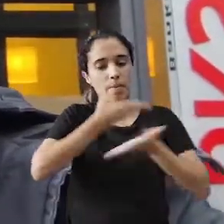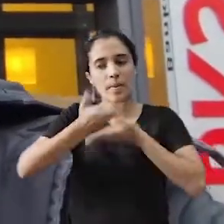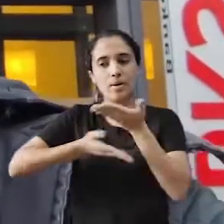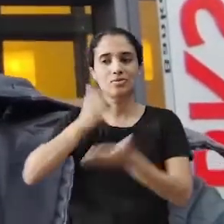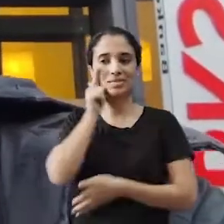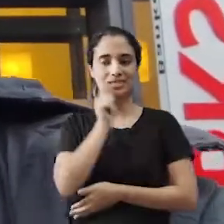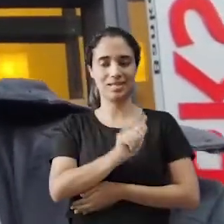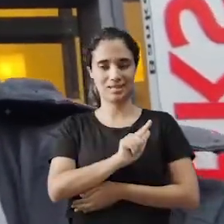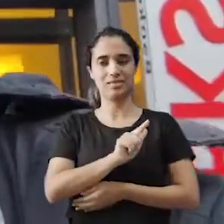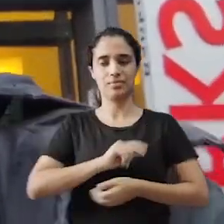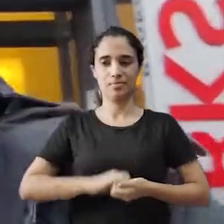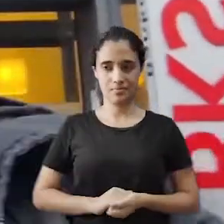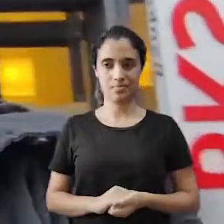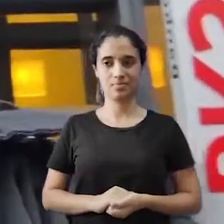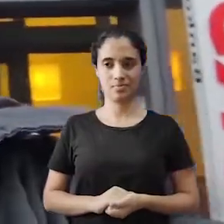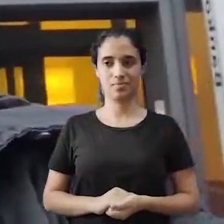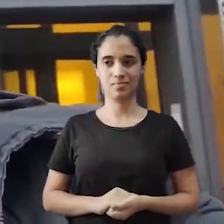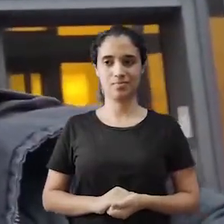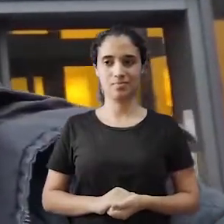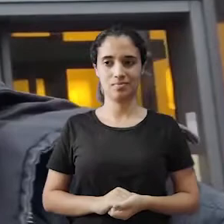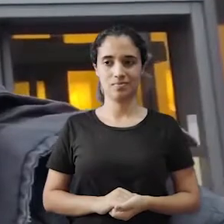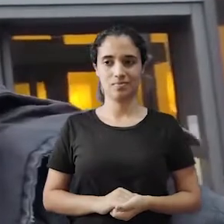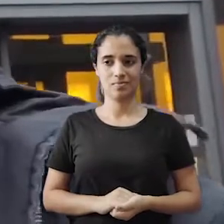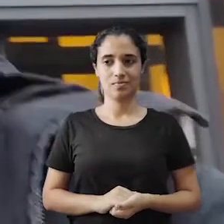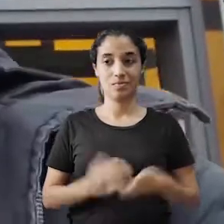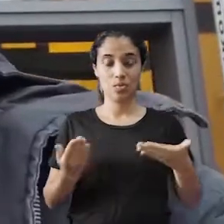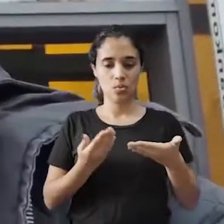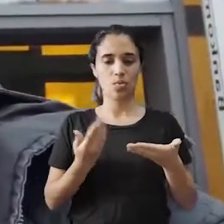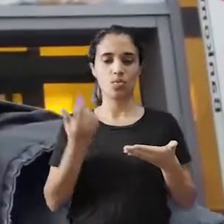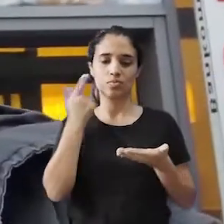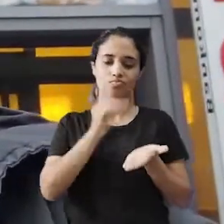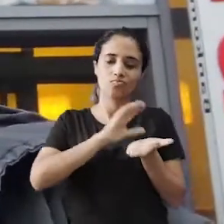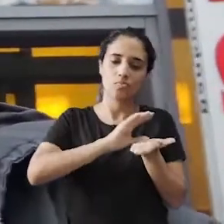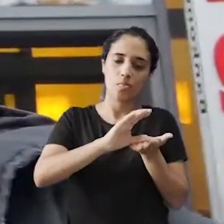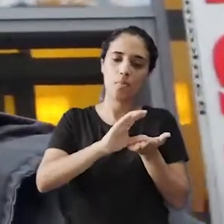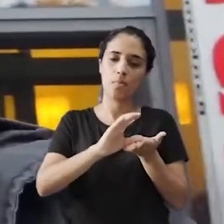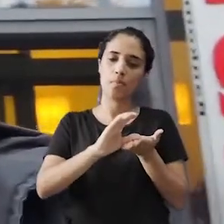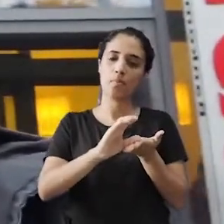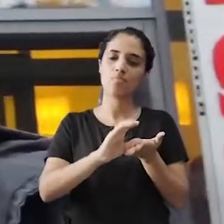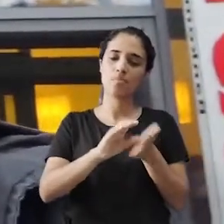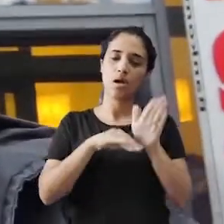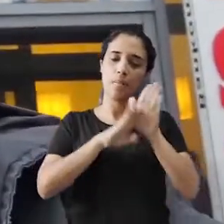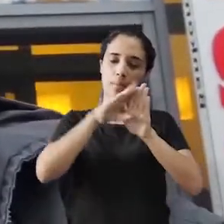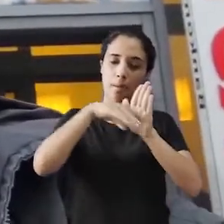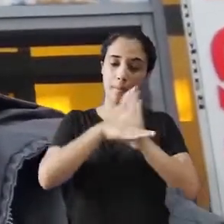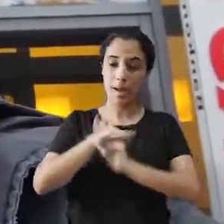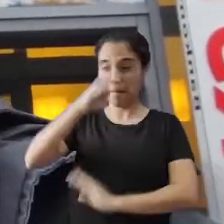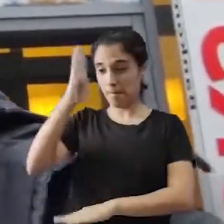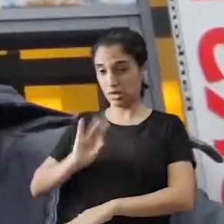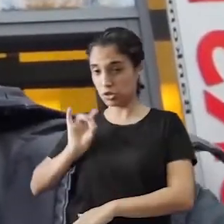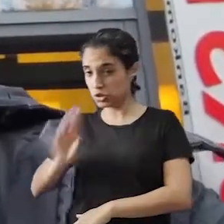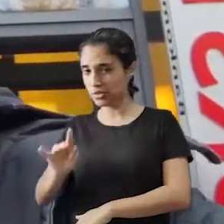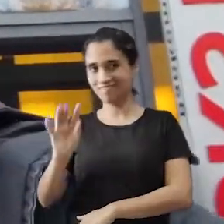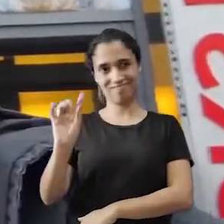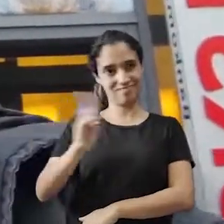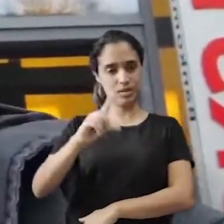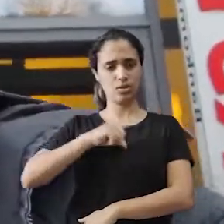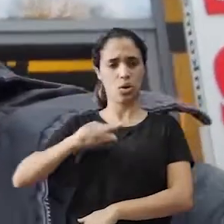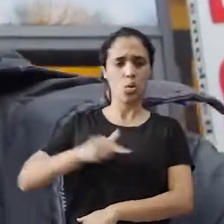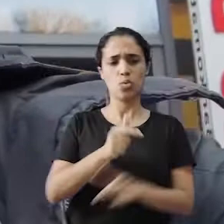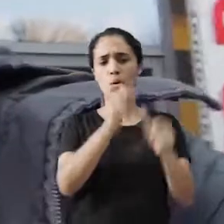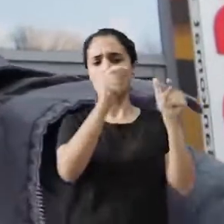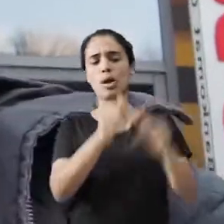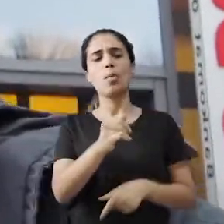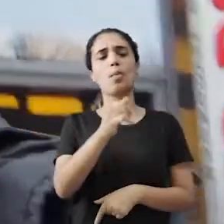compartilhando. E hoje eu sou um investidor da Bolsa de Valores, não apenas no Brasil, mas também